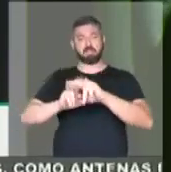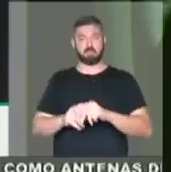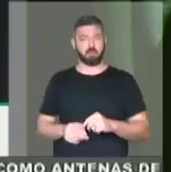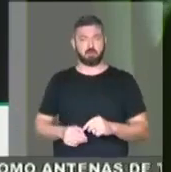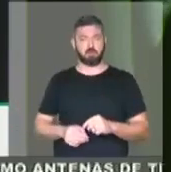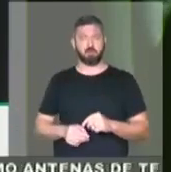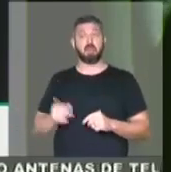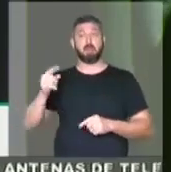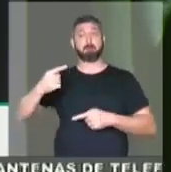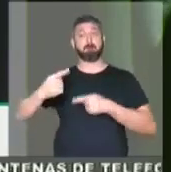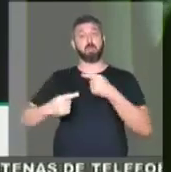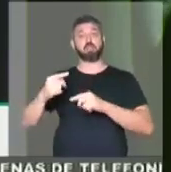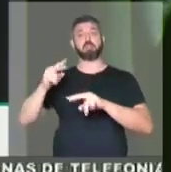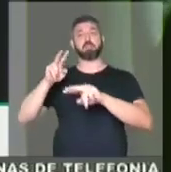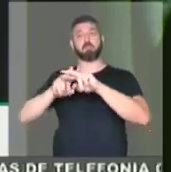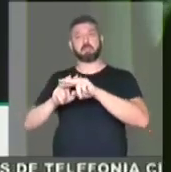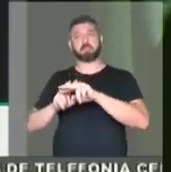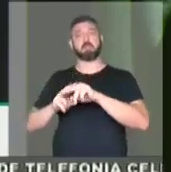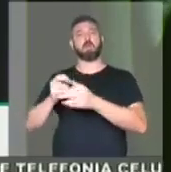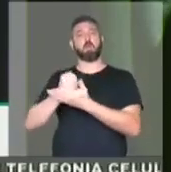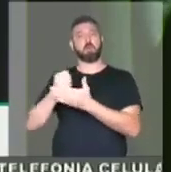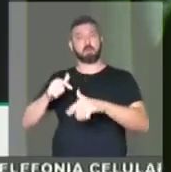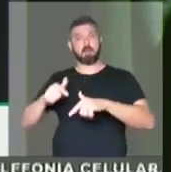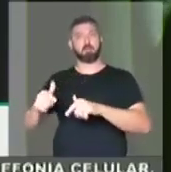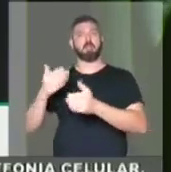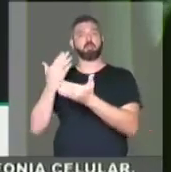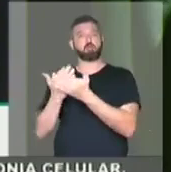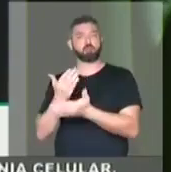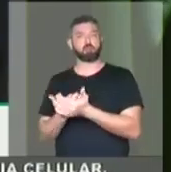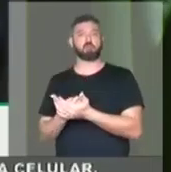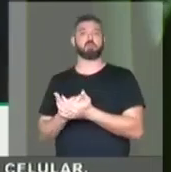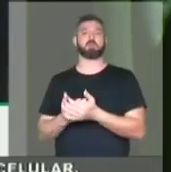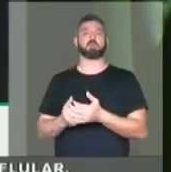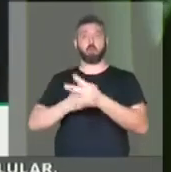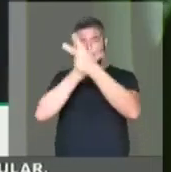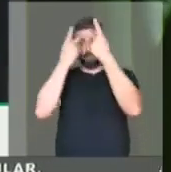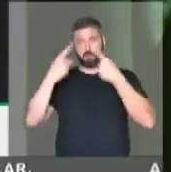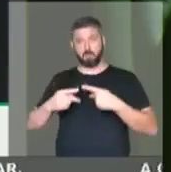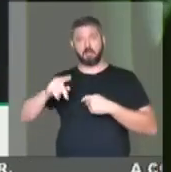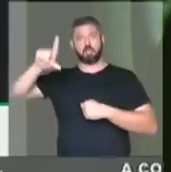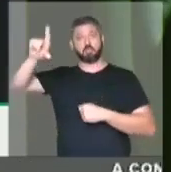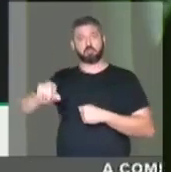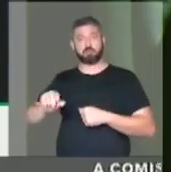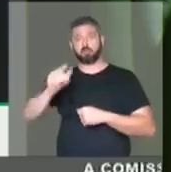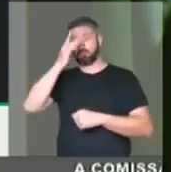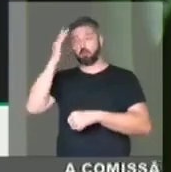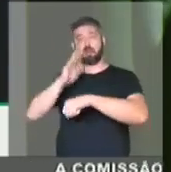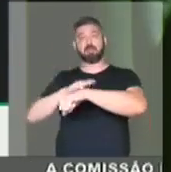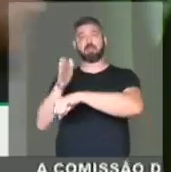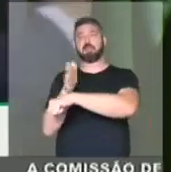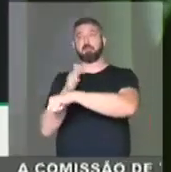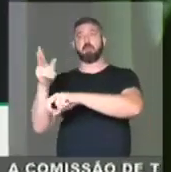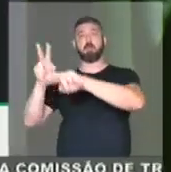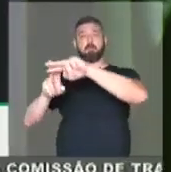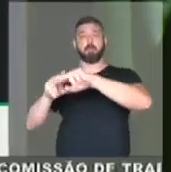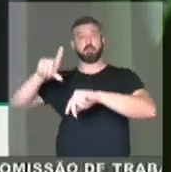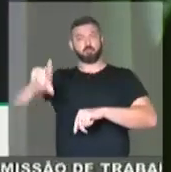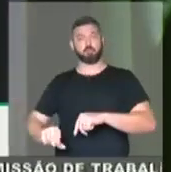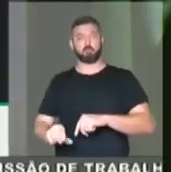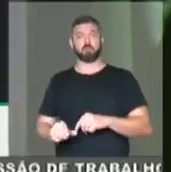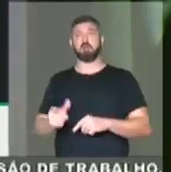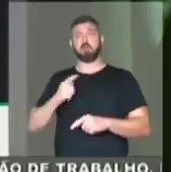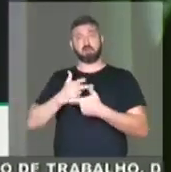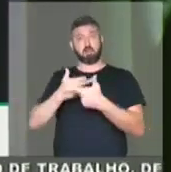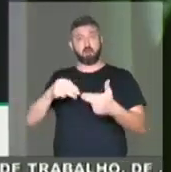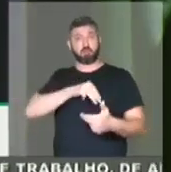política penitenciária, gerando emprego, gerando estudo e fazendo com que se humanize, diminuindo o número de presos provisórios. Tem muita coisa para o ministro de Justiça